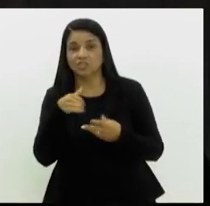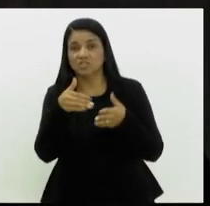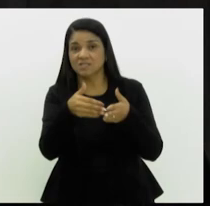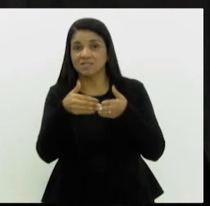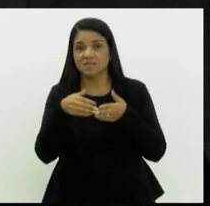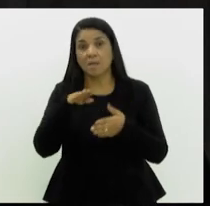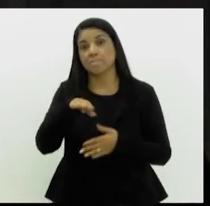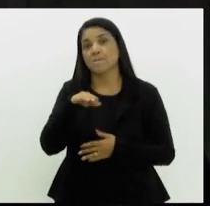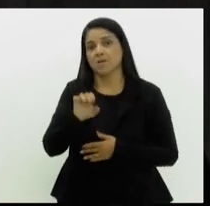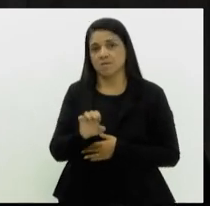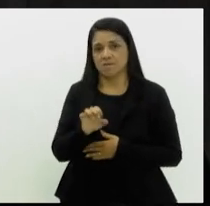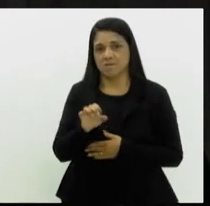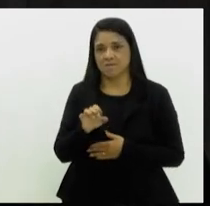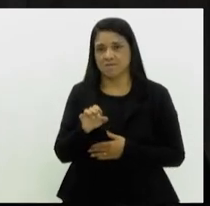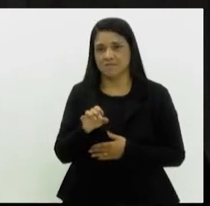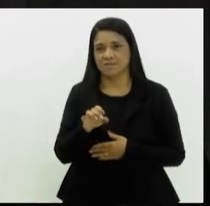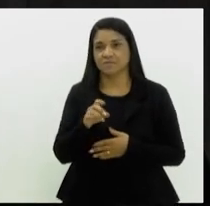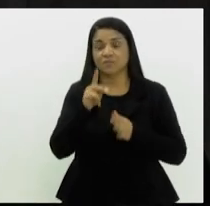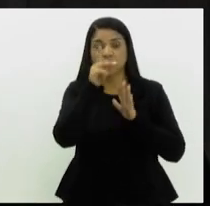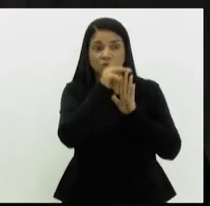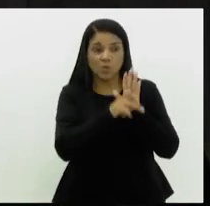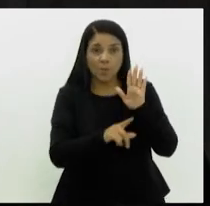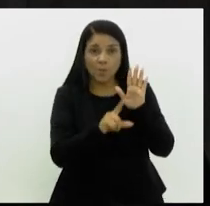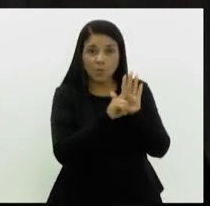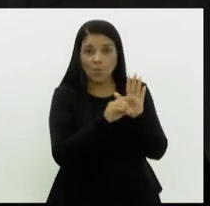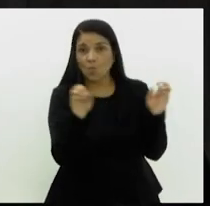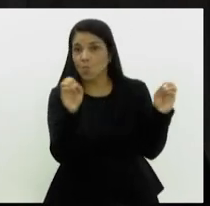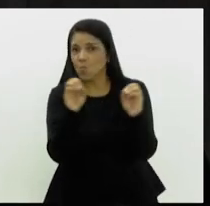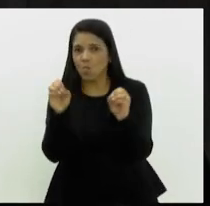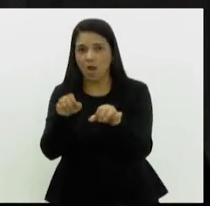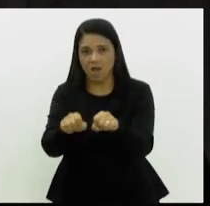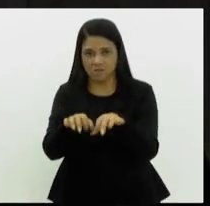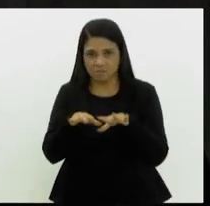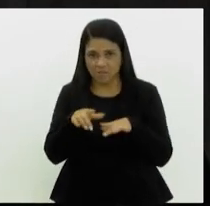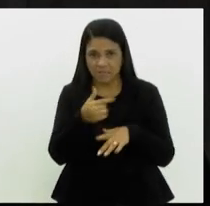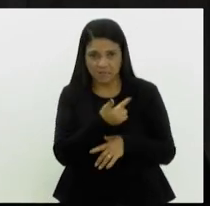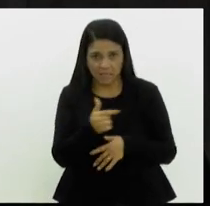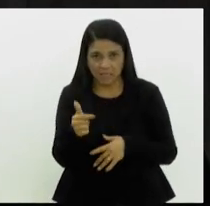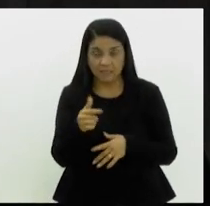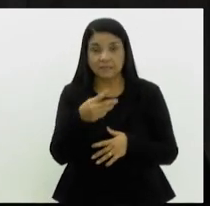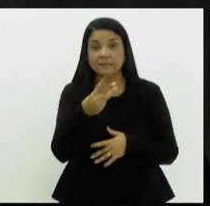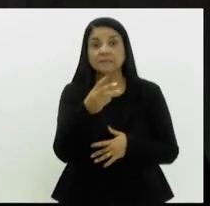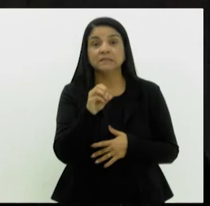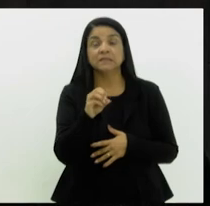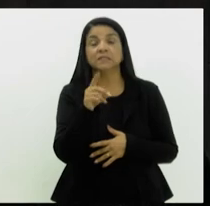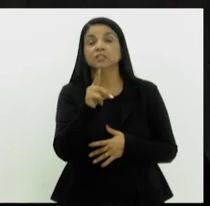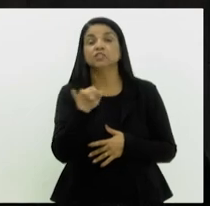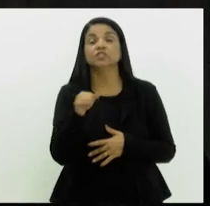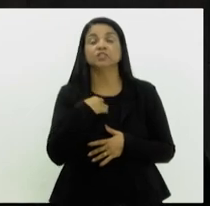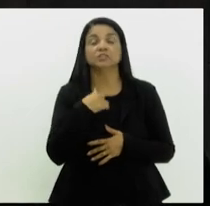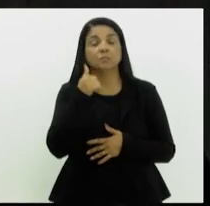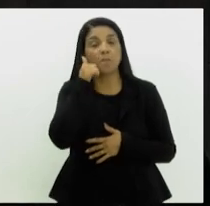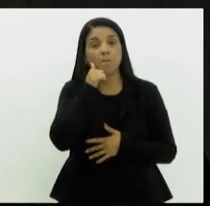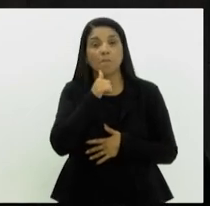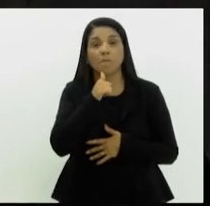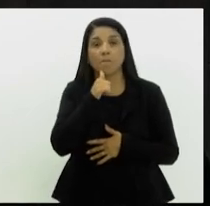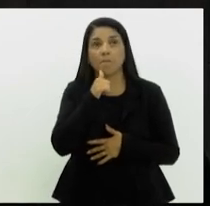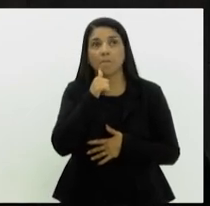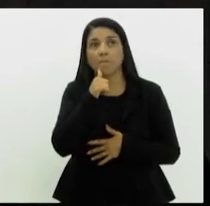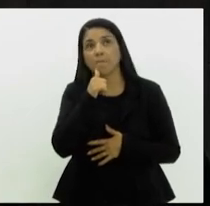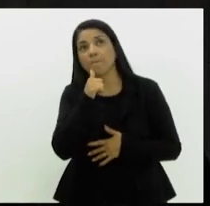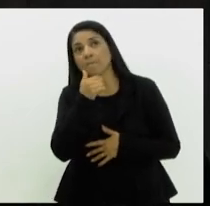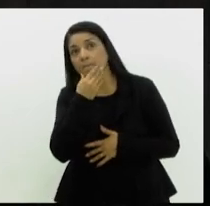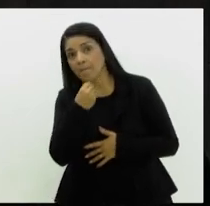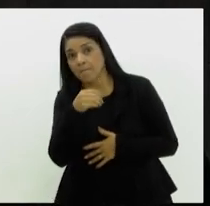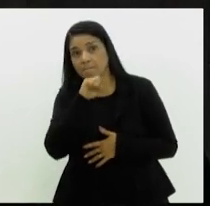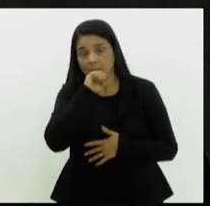aqui, nenhuma das assembleias possuam 30 dias para o pai. É importante trazer isso porque